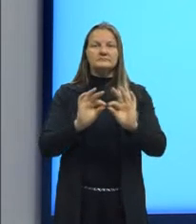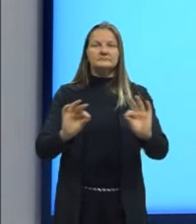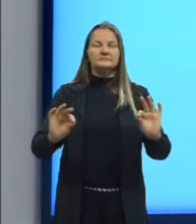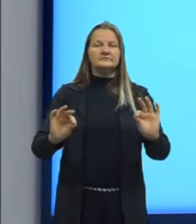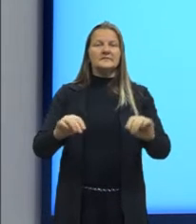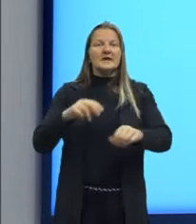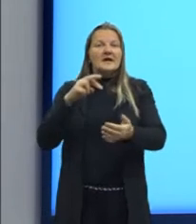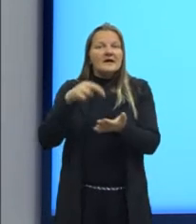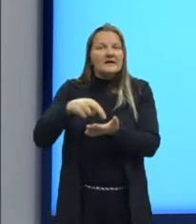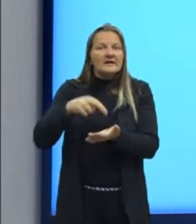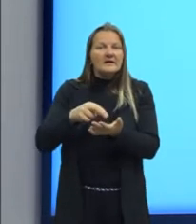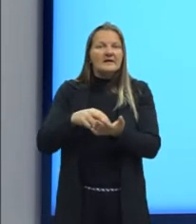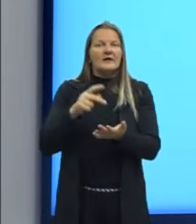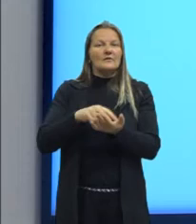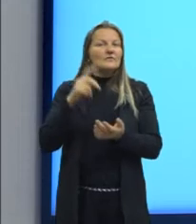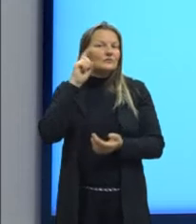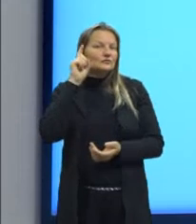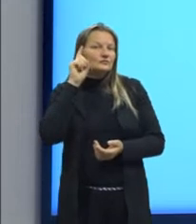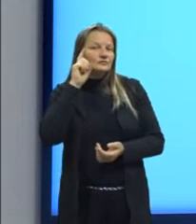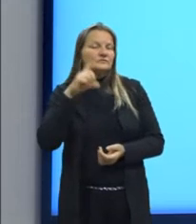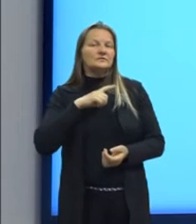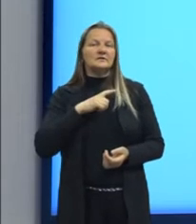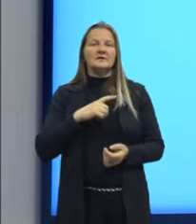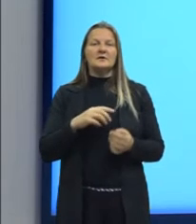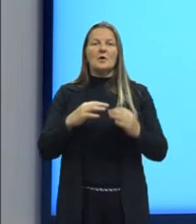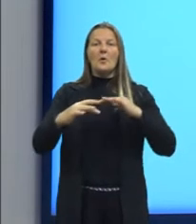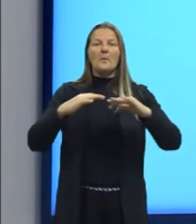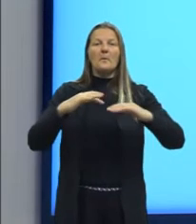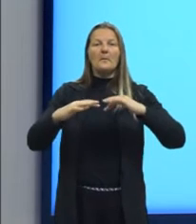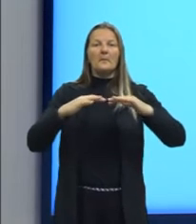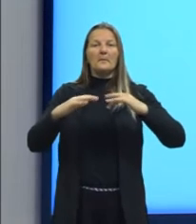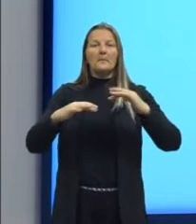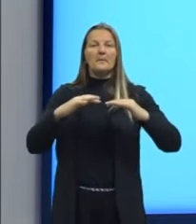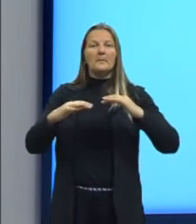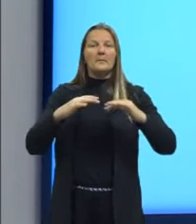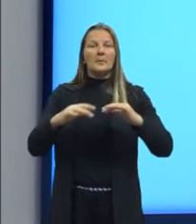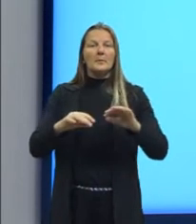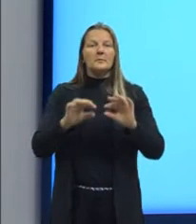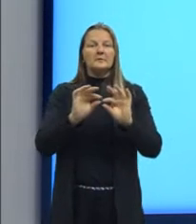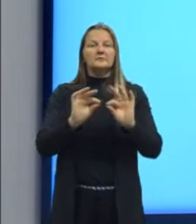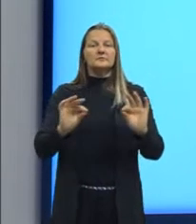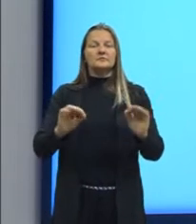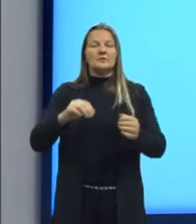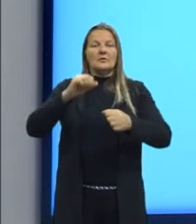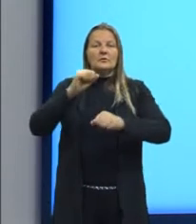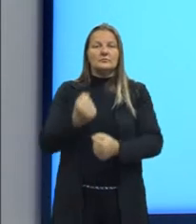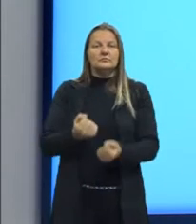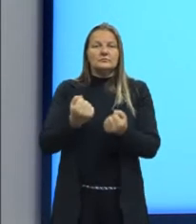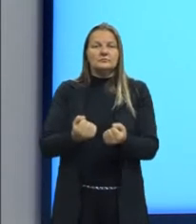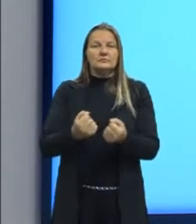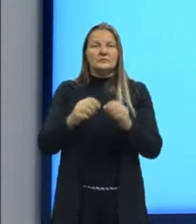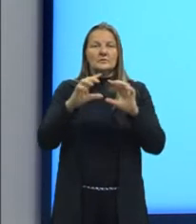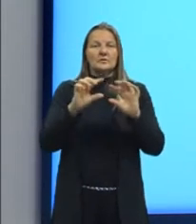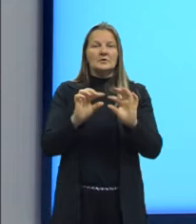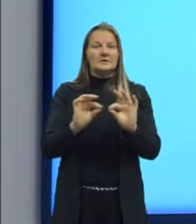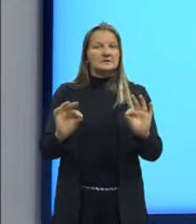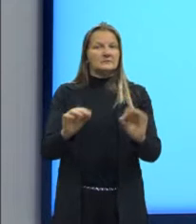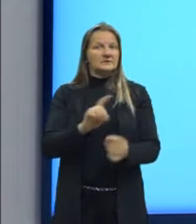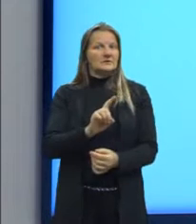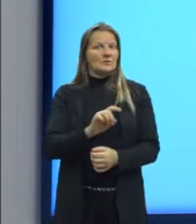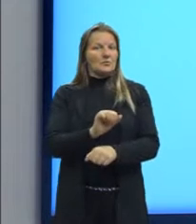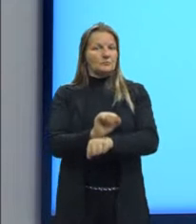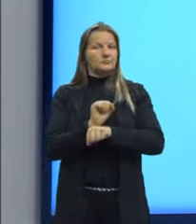reais que a gente vê no nosso dia a dia os movimentos então eles são amortecidos eles não são simples certo